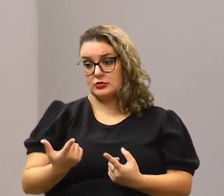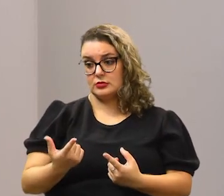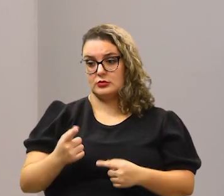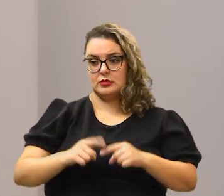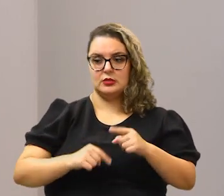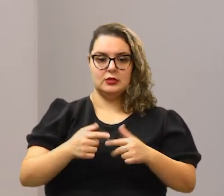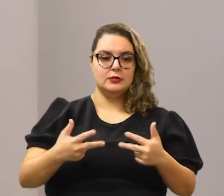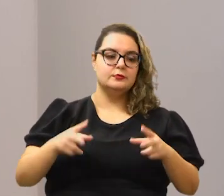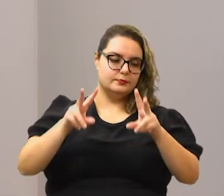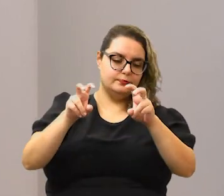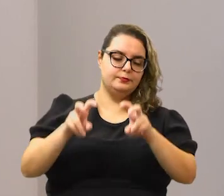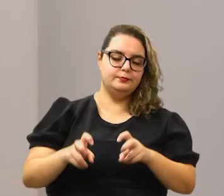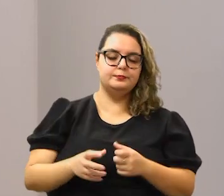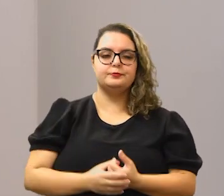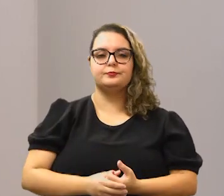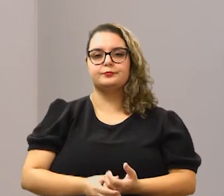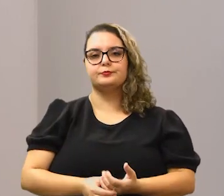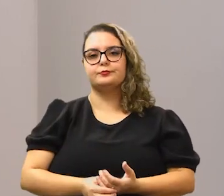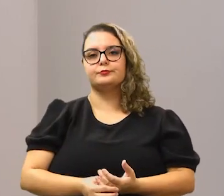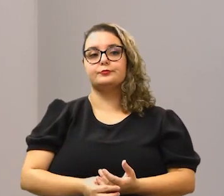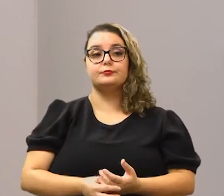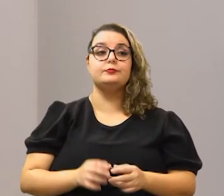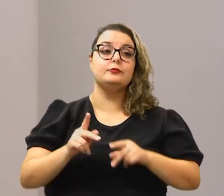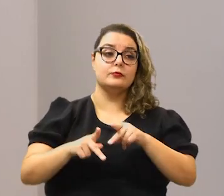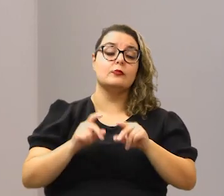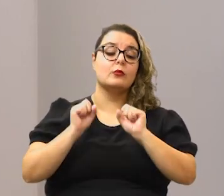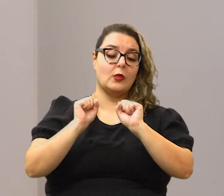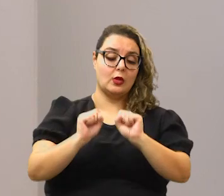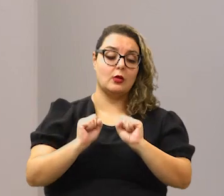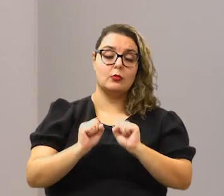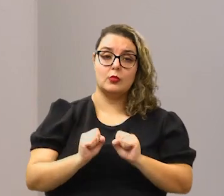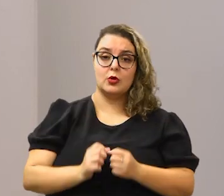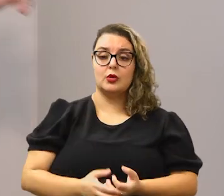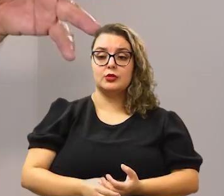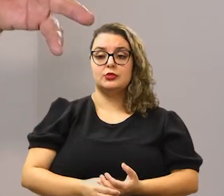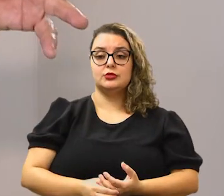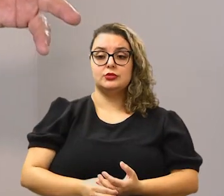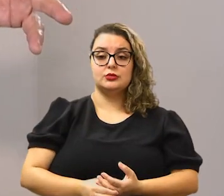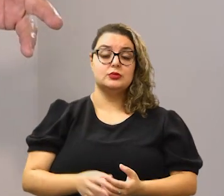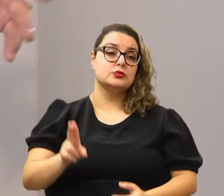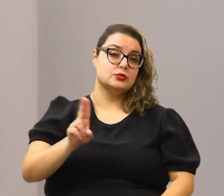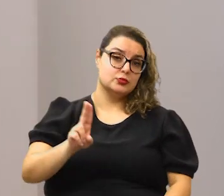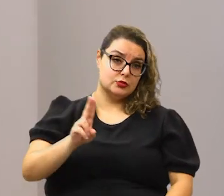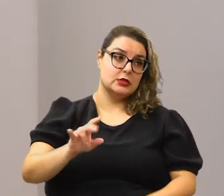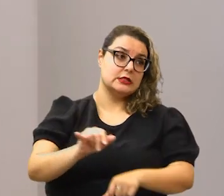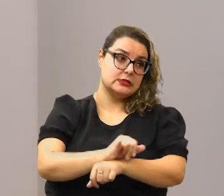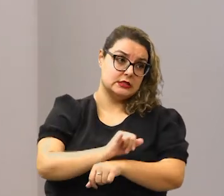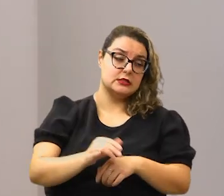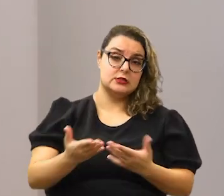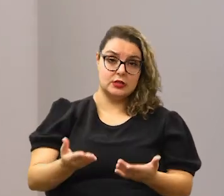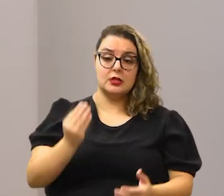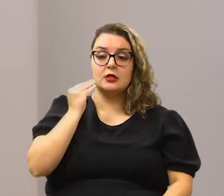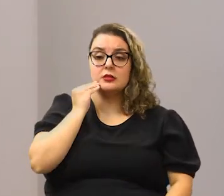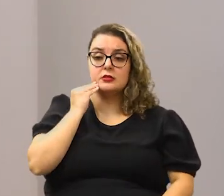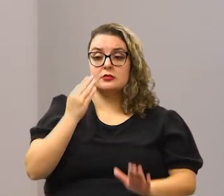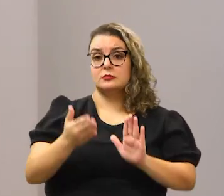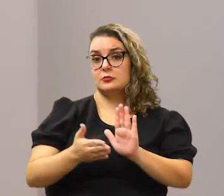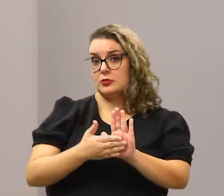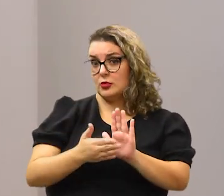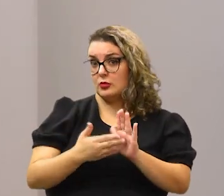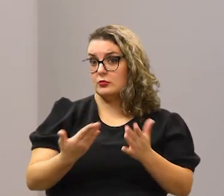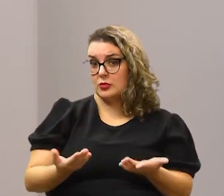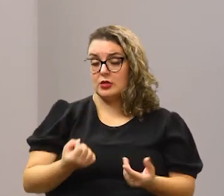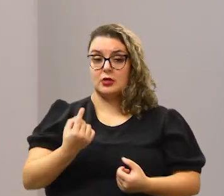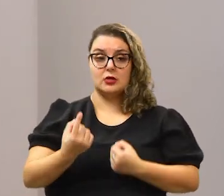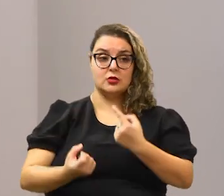matéria ou tema, né? Aí a população sim pode, além disso, usar esse instrumento e tentar propor